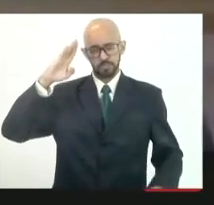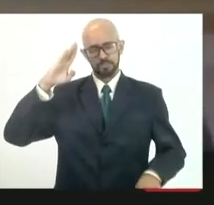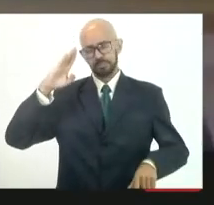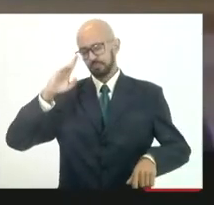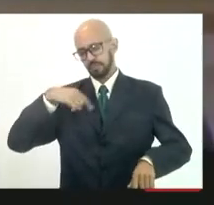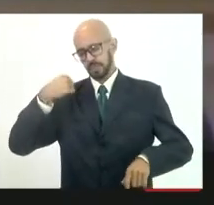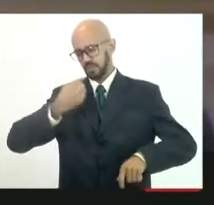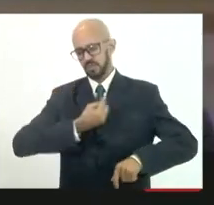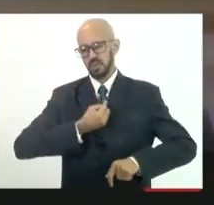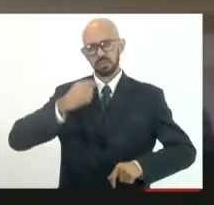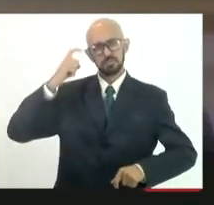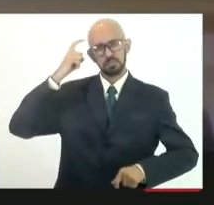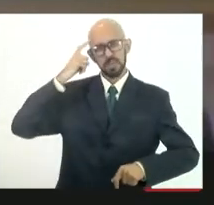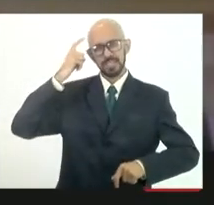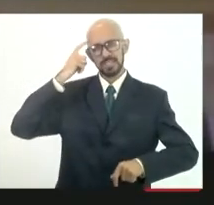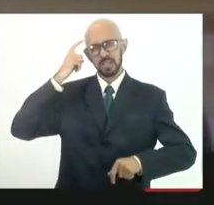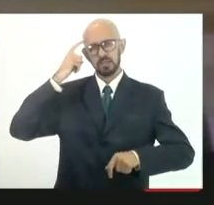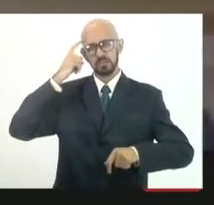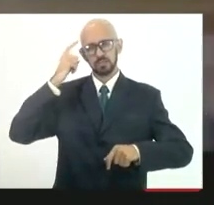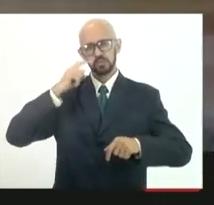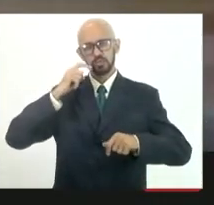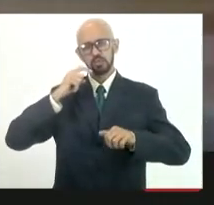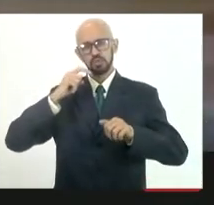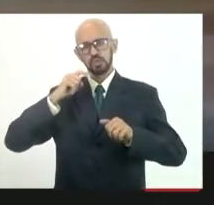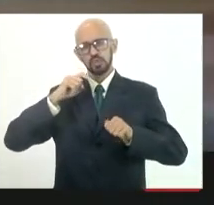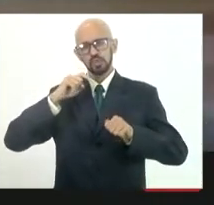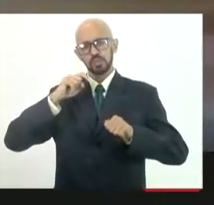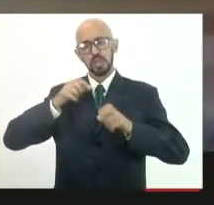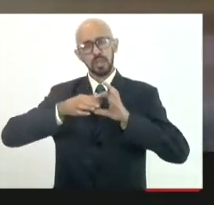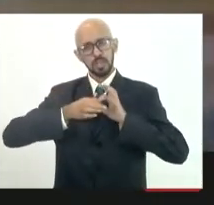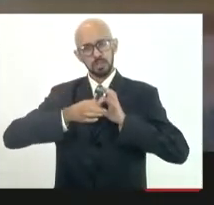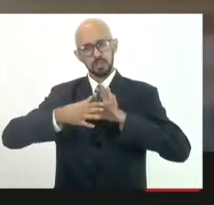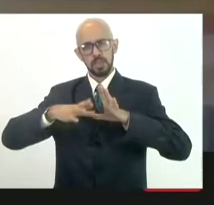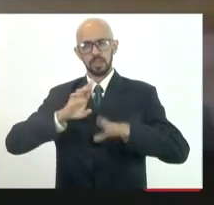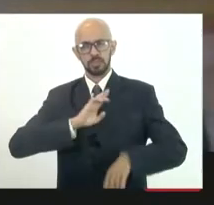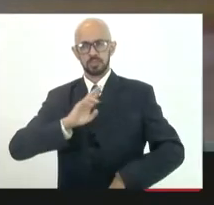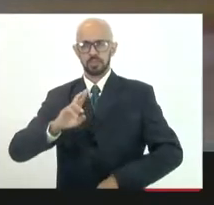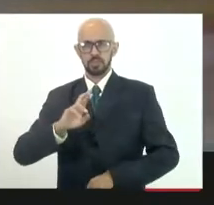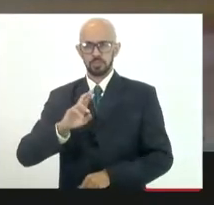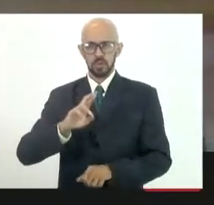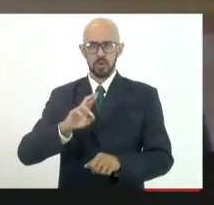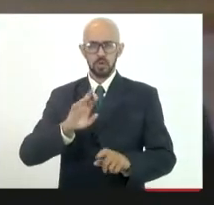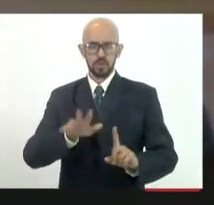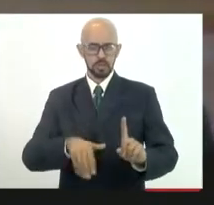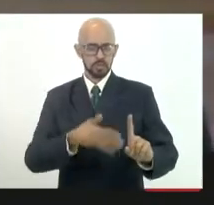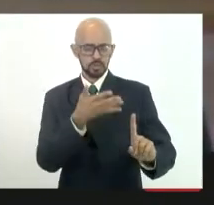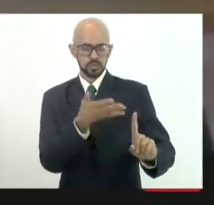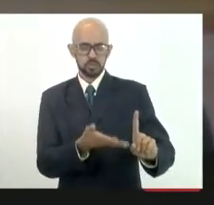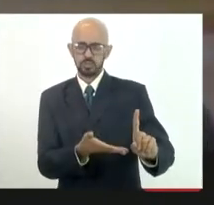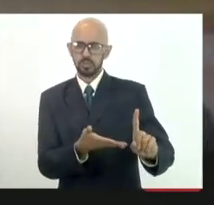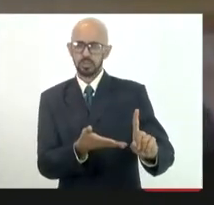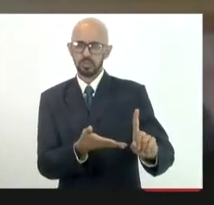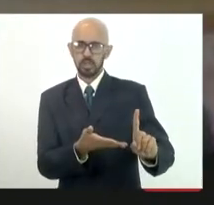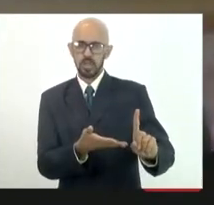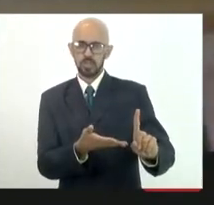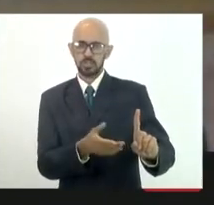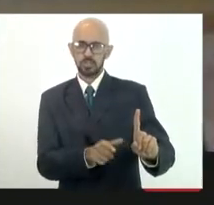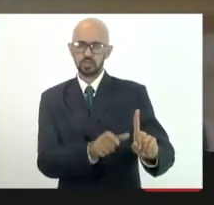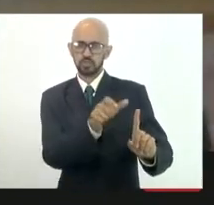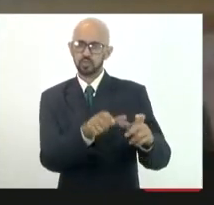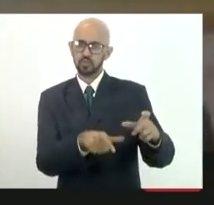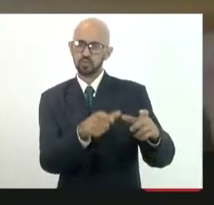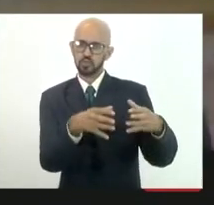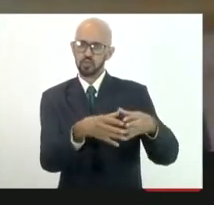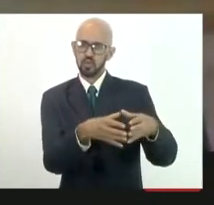para a gente pensar, né, a questão da liberdade religiosa e da dignidade, né, de diversos grupos, em